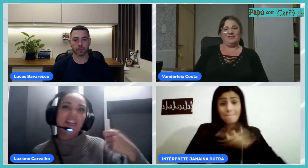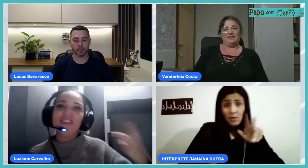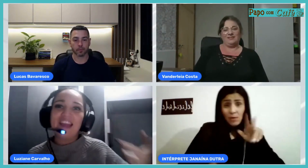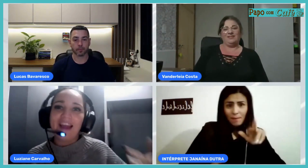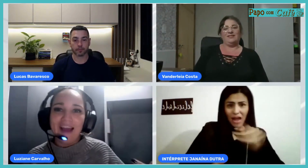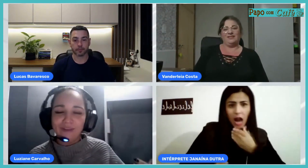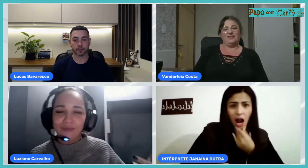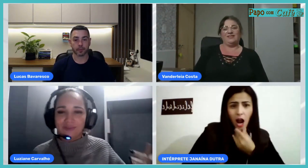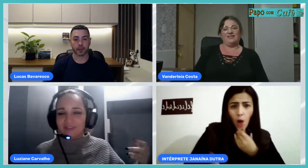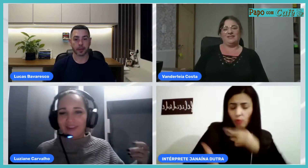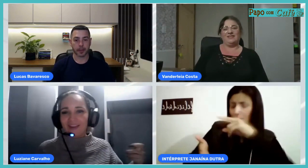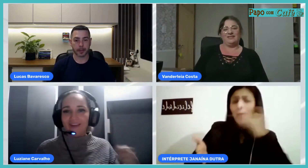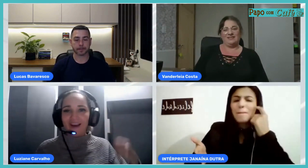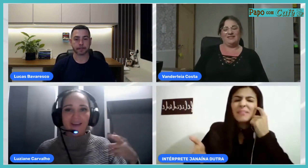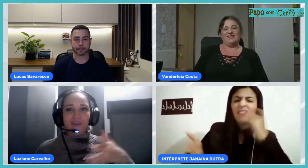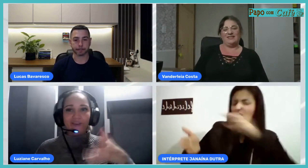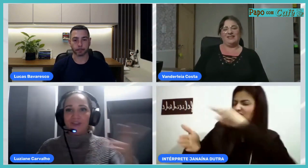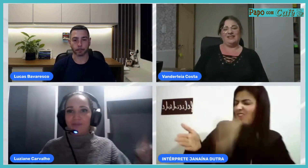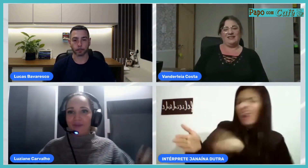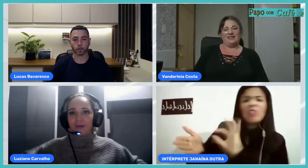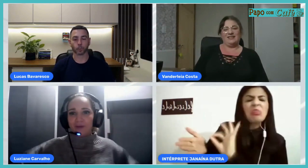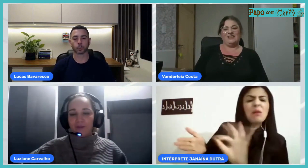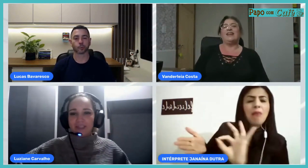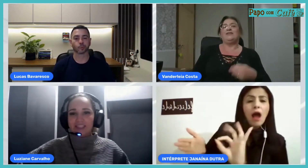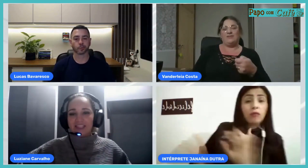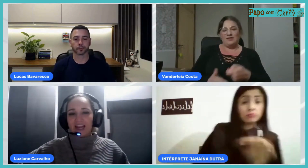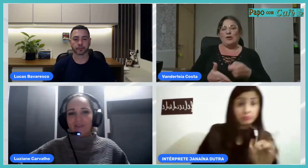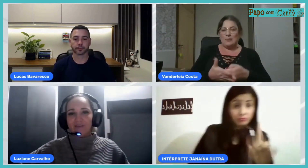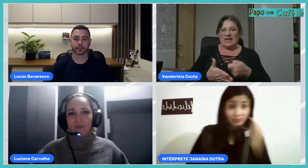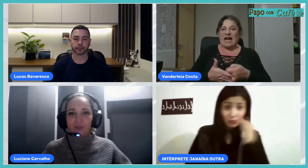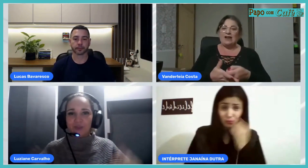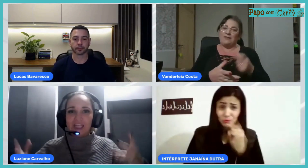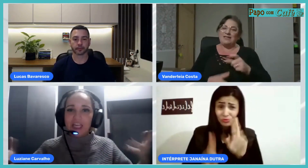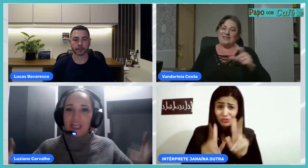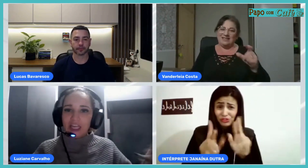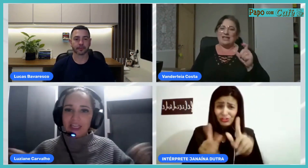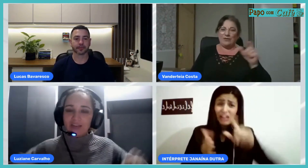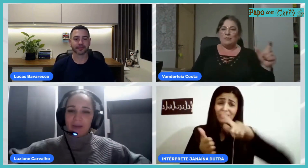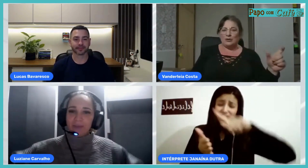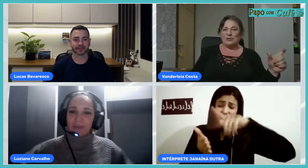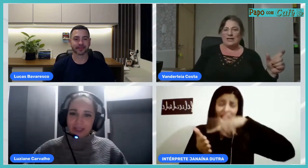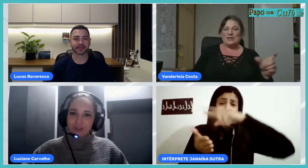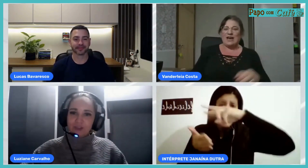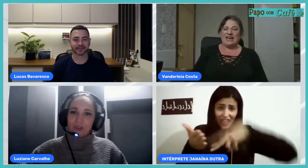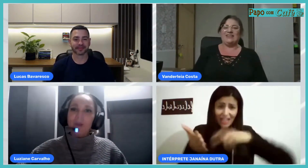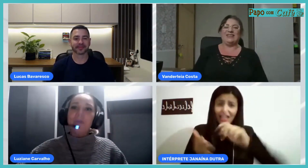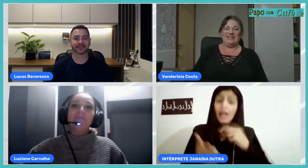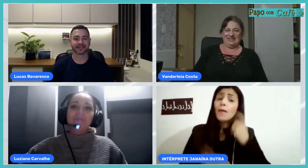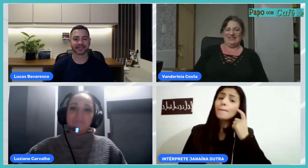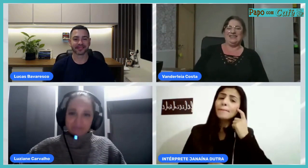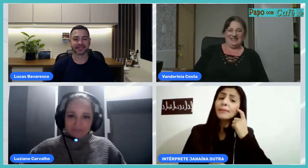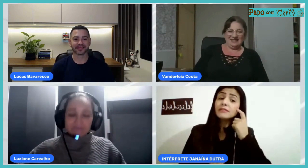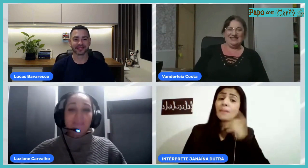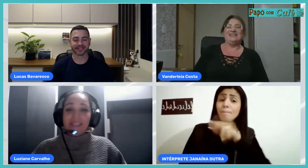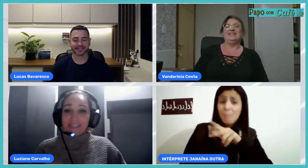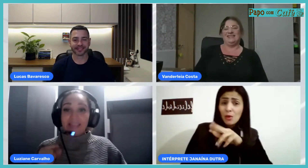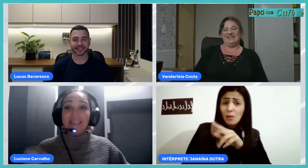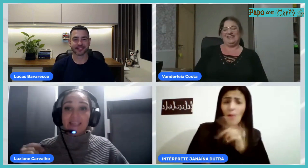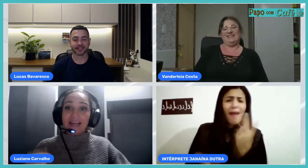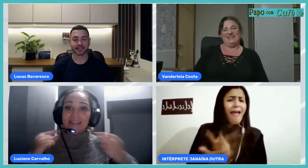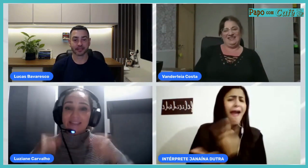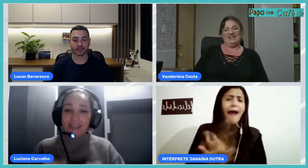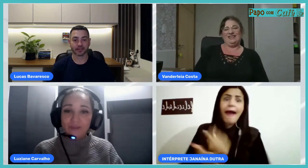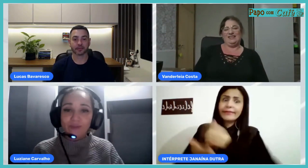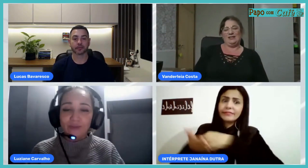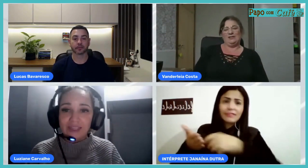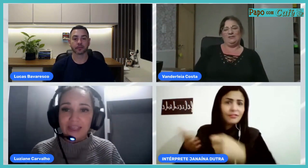ele escrevia errado, né? Ah, olha só a forma como ele escreve. Meu Deus, Obrigar a ele não escrever o português aprende. correto, né? E aí